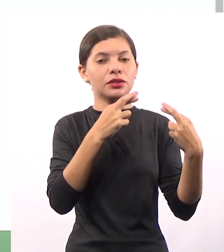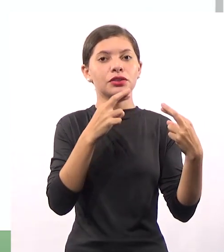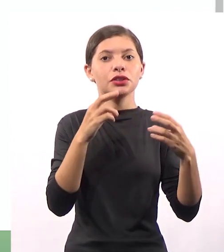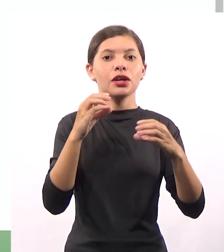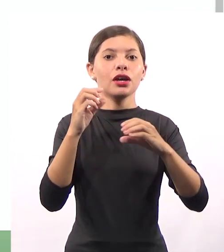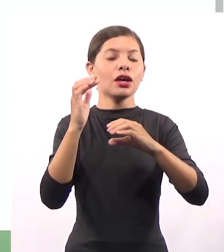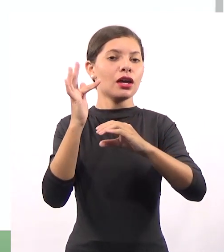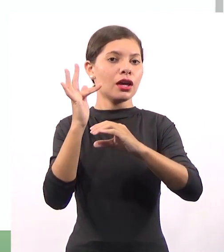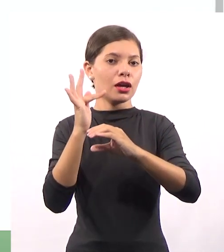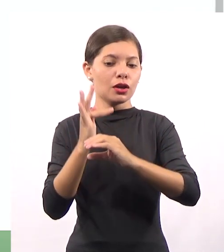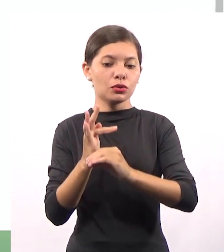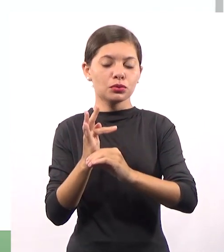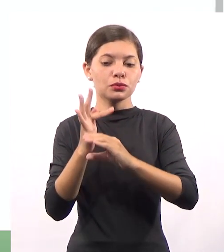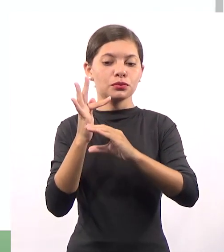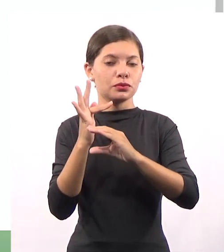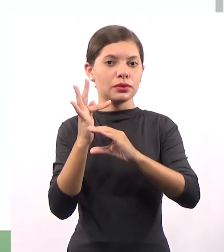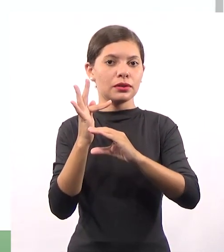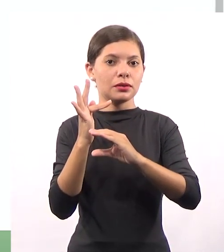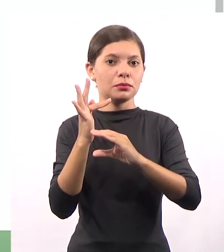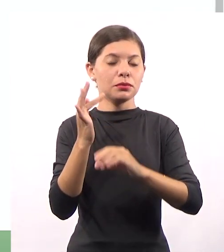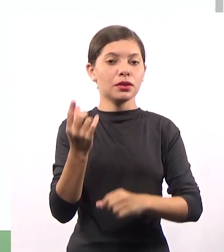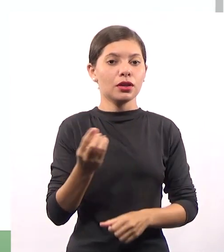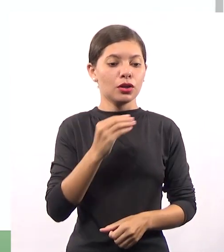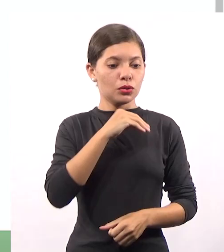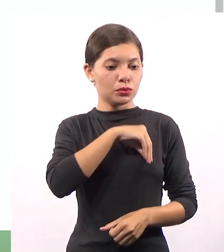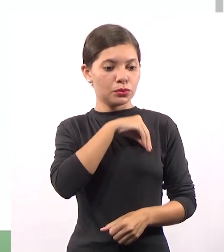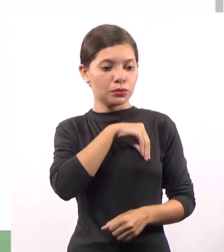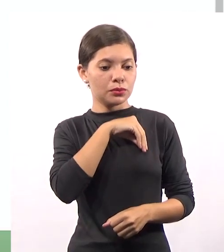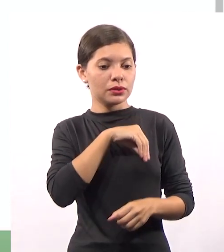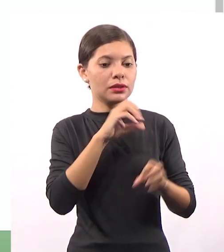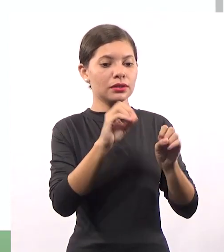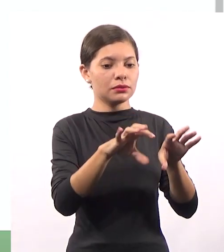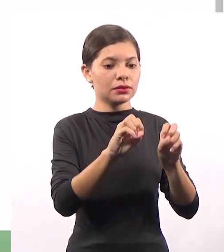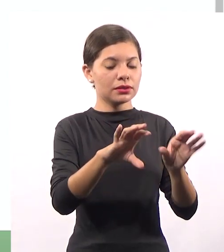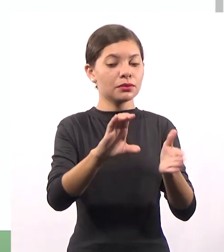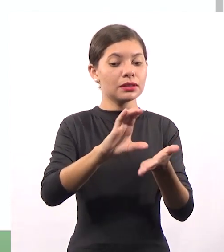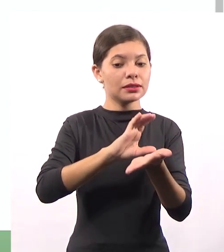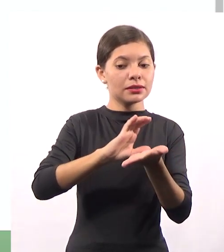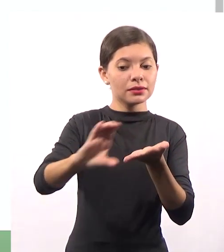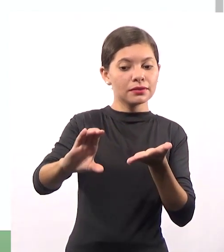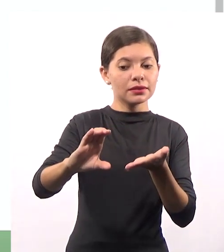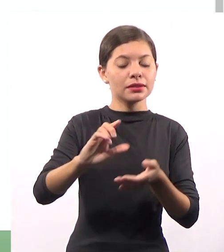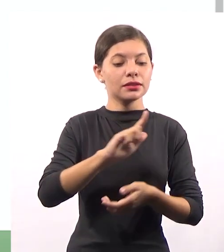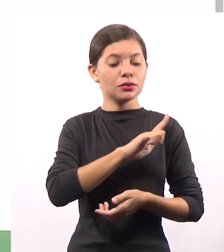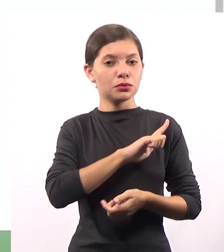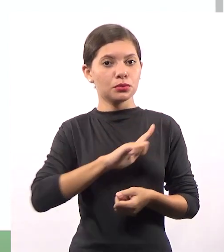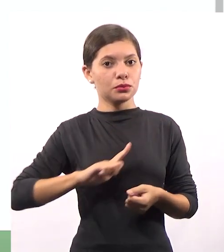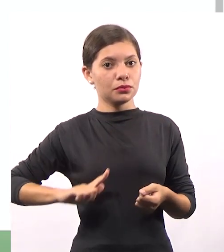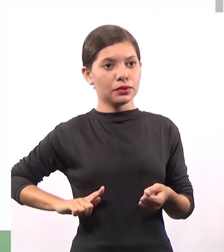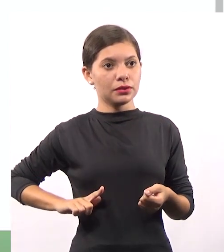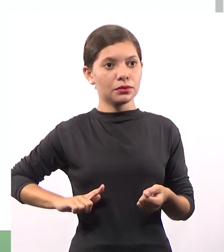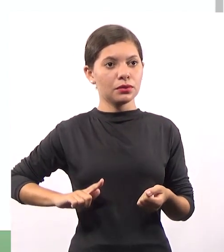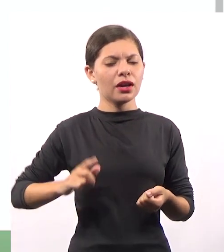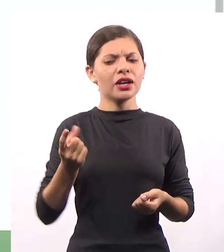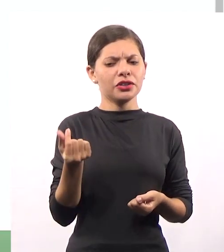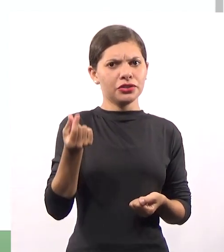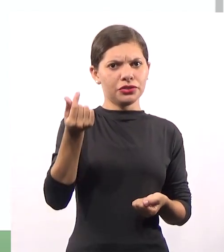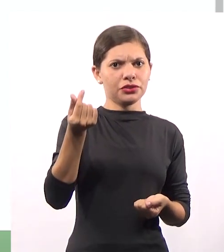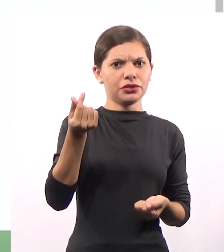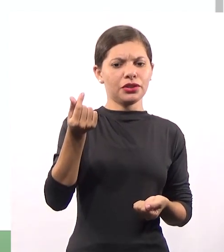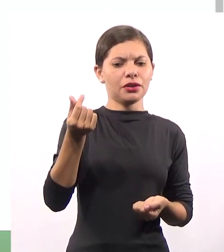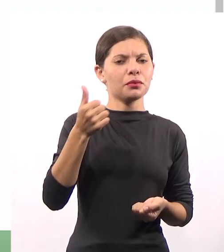do Fundeb, do salário educação, da complementação do município, da transferência do governo federal e se o dinheiro